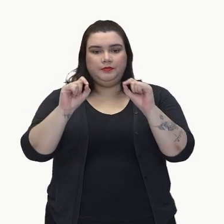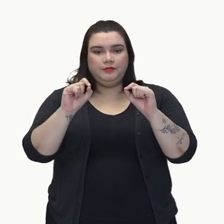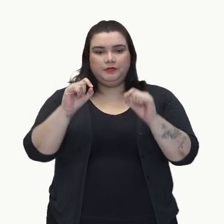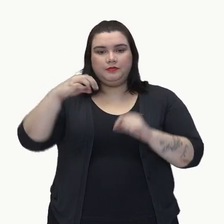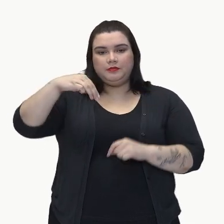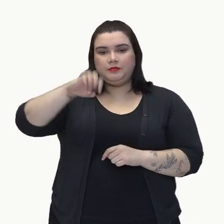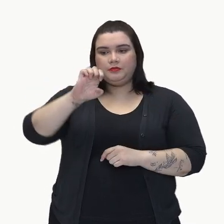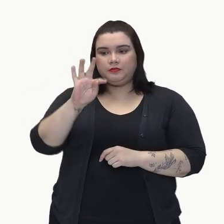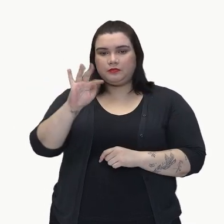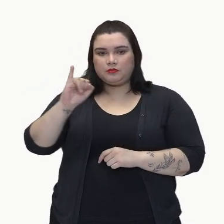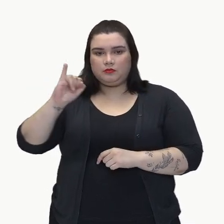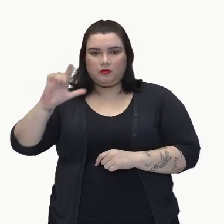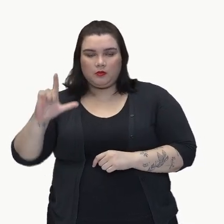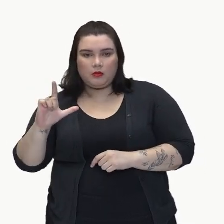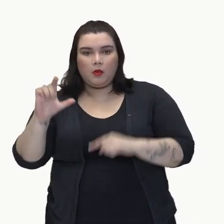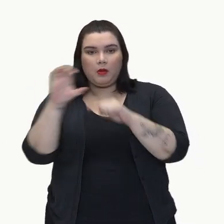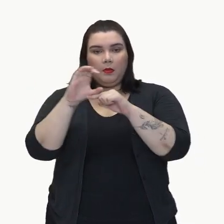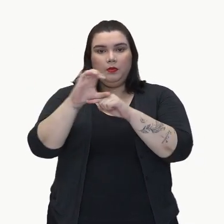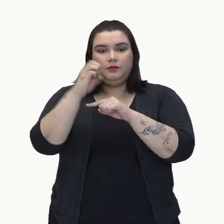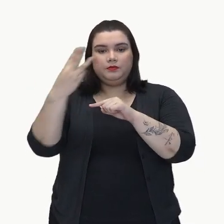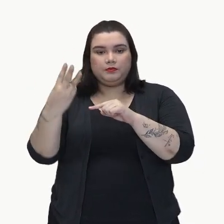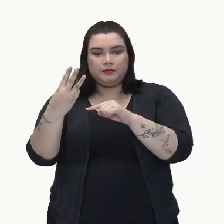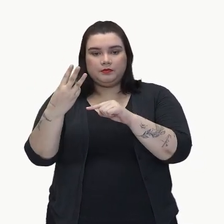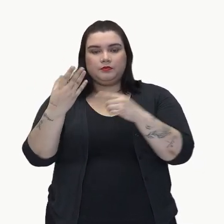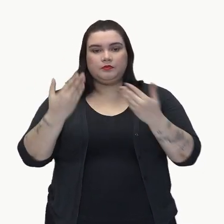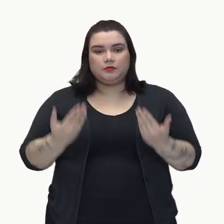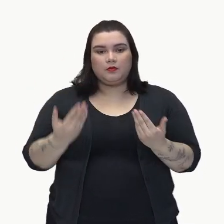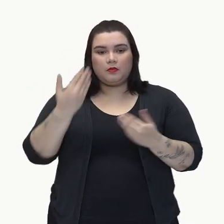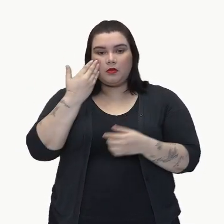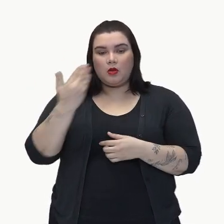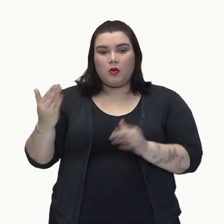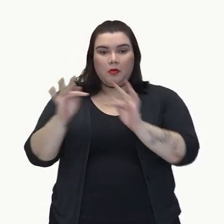e está no carbono 3. Por isso que o nome dele é ácido